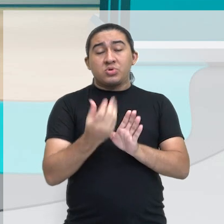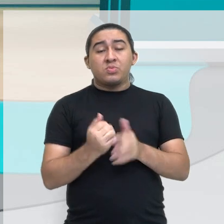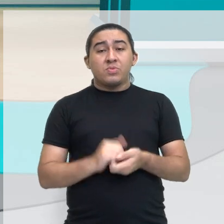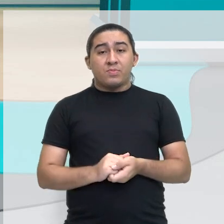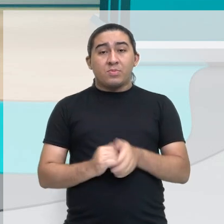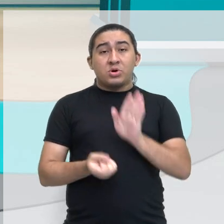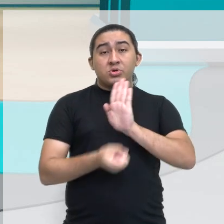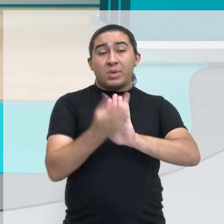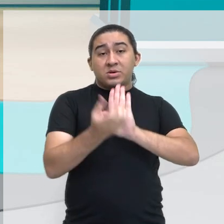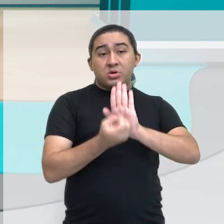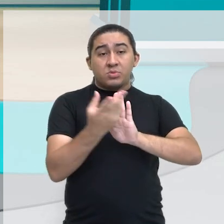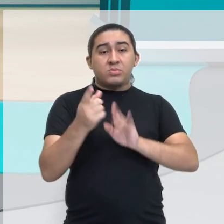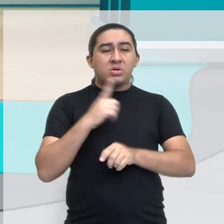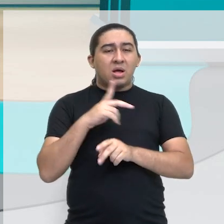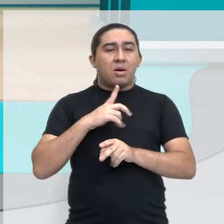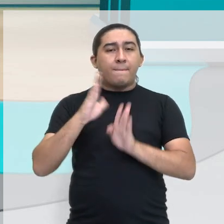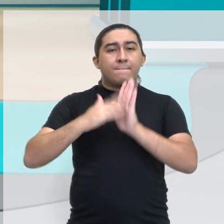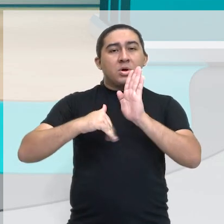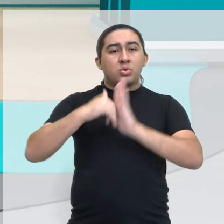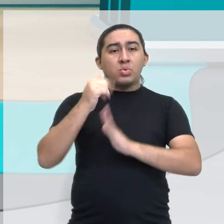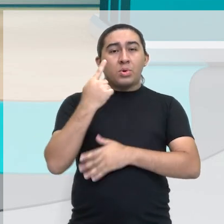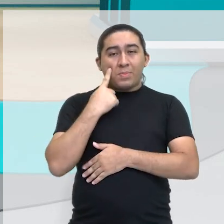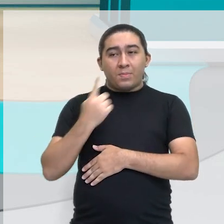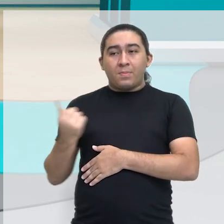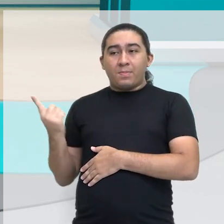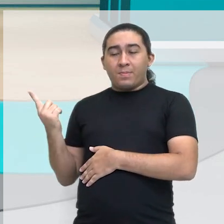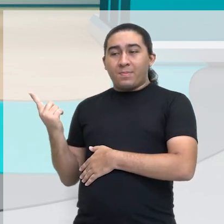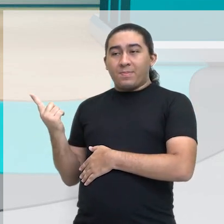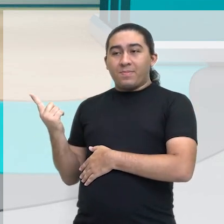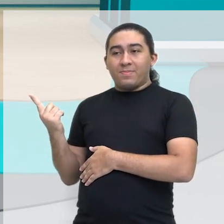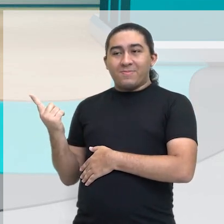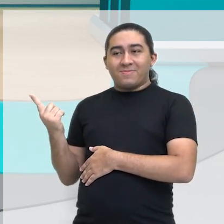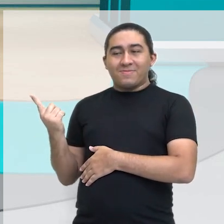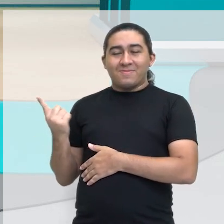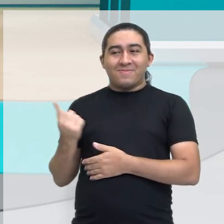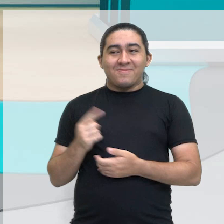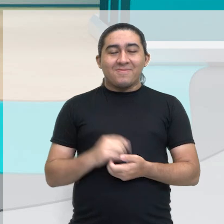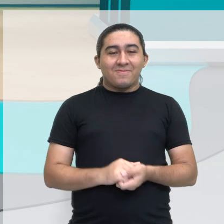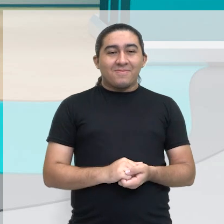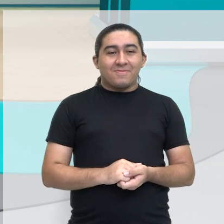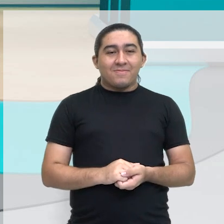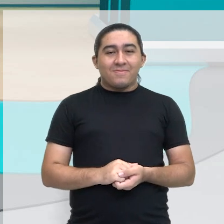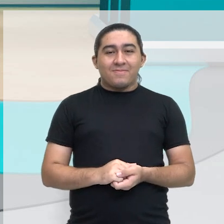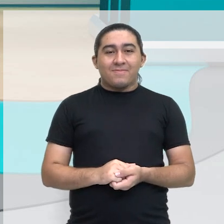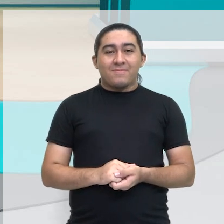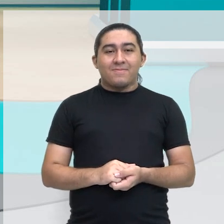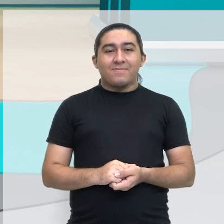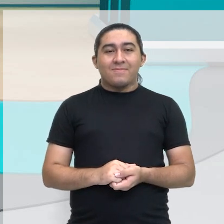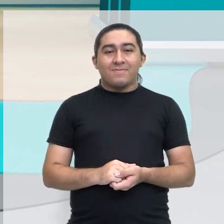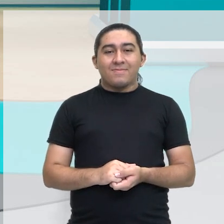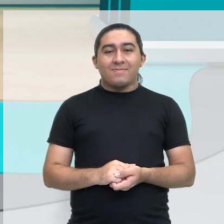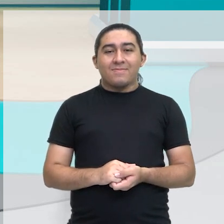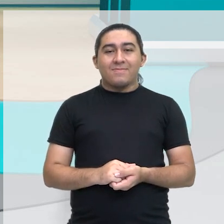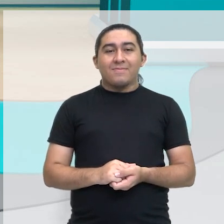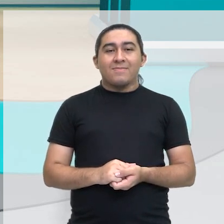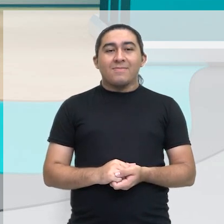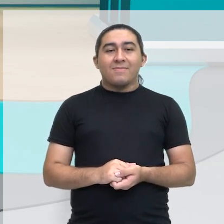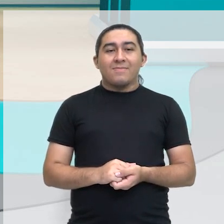Aqui a gente tem uma pintura, o Grito de Edvard Degas, ou desculpa, de